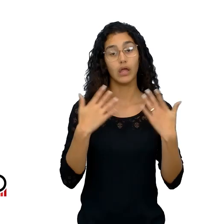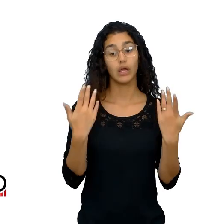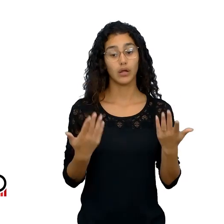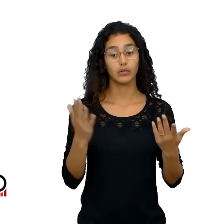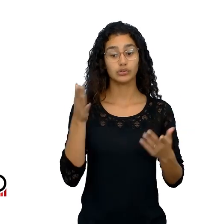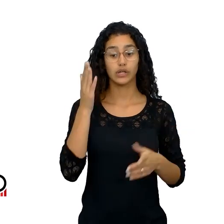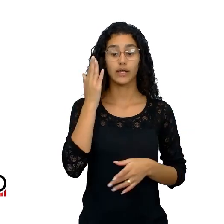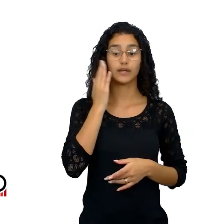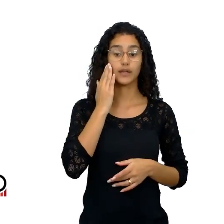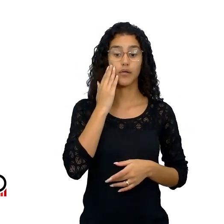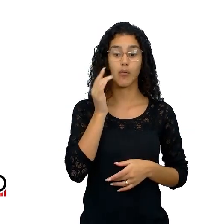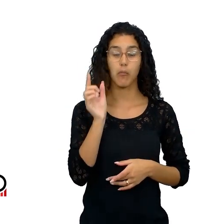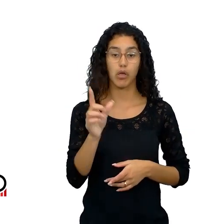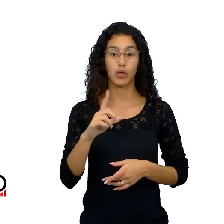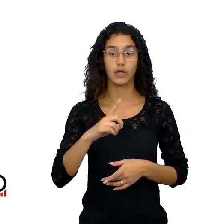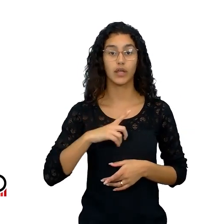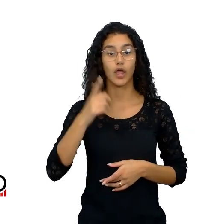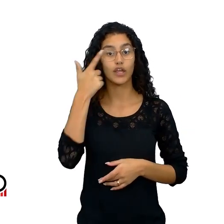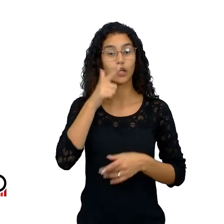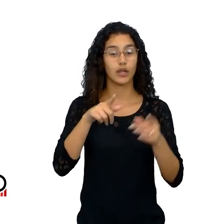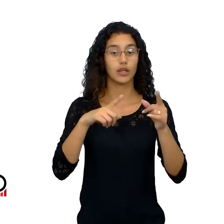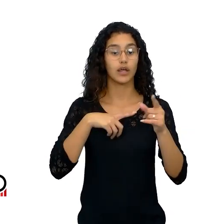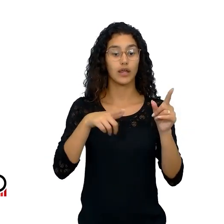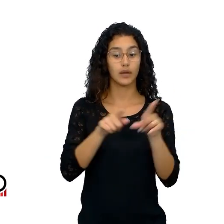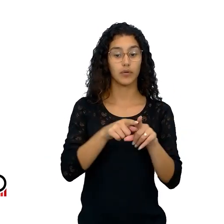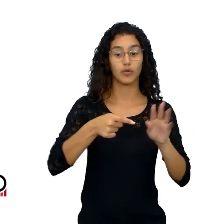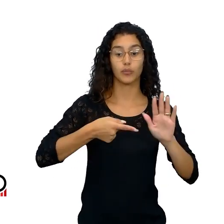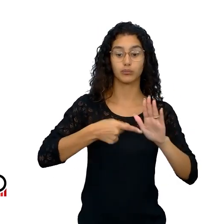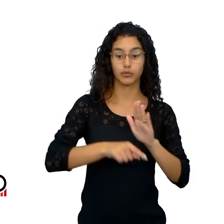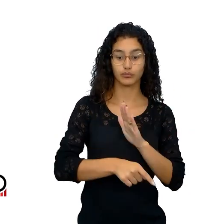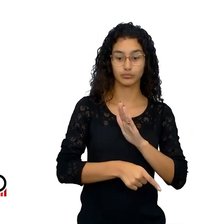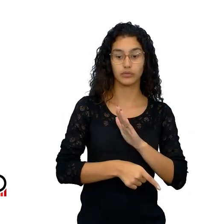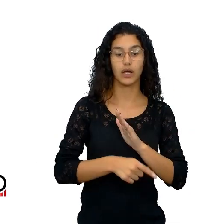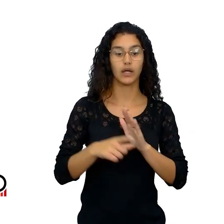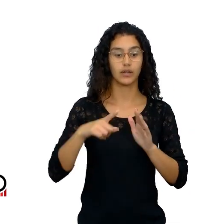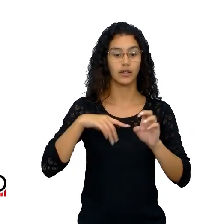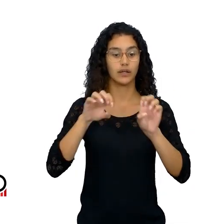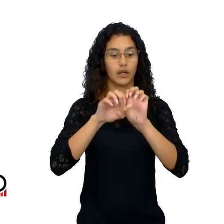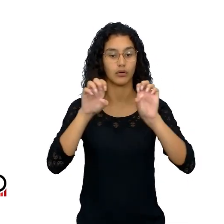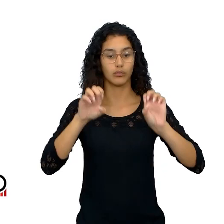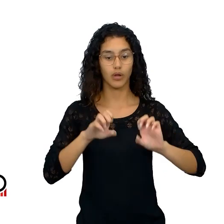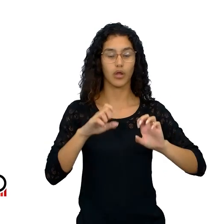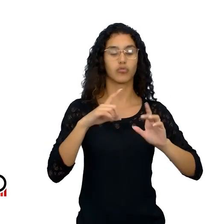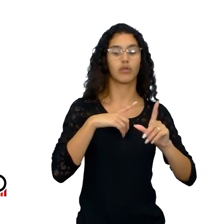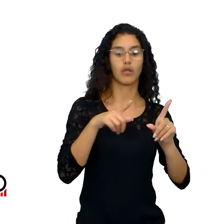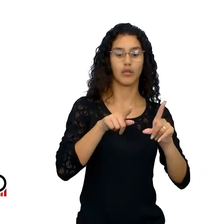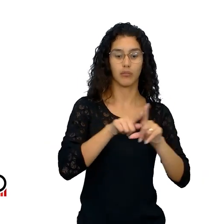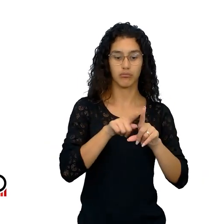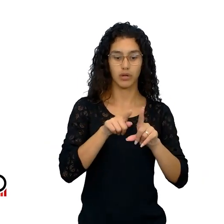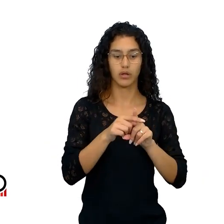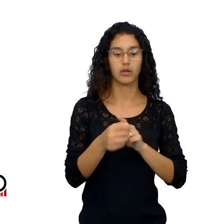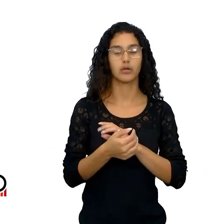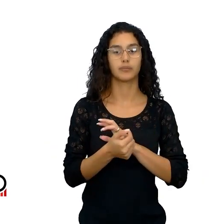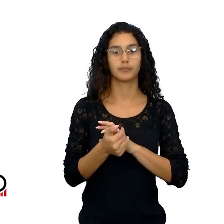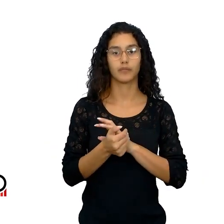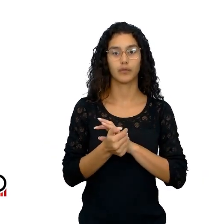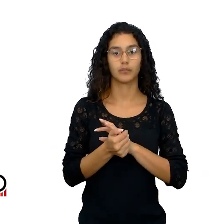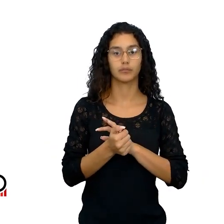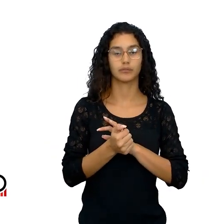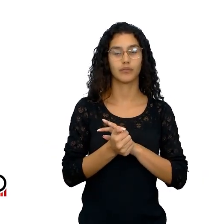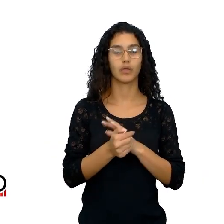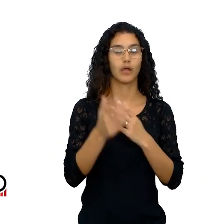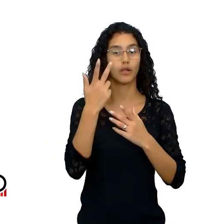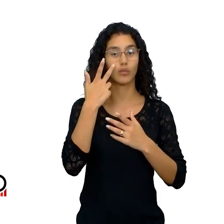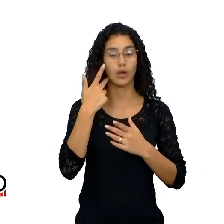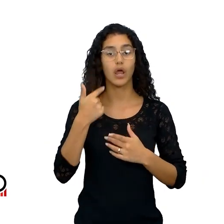já sabemos um pouquinho, né? Já conseguimos nos aprofundar um pouquinho sobre o eixo formativo, sobre a natureza da